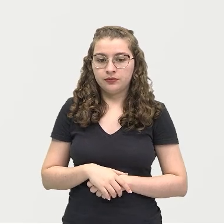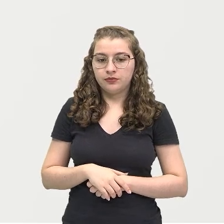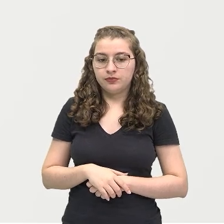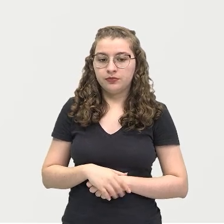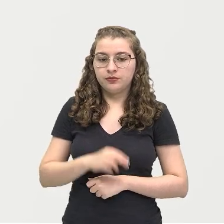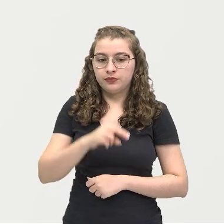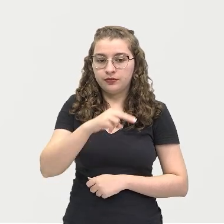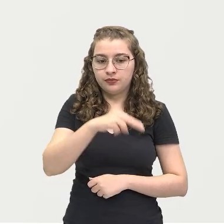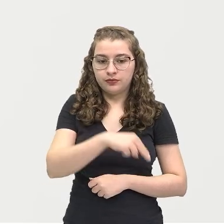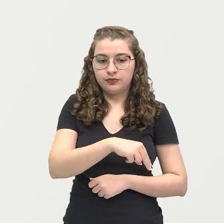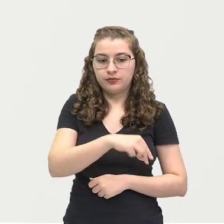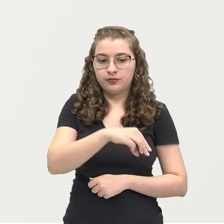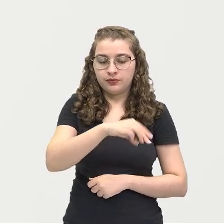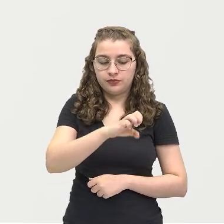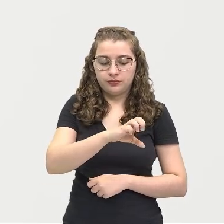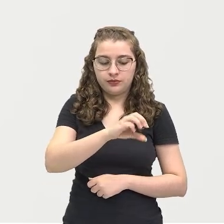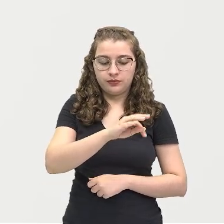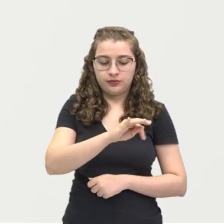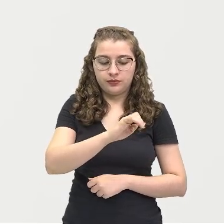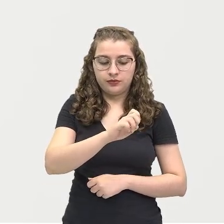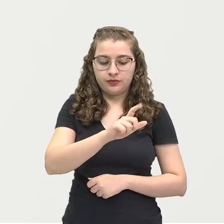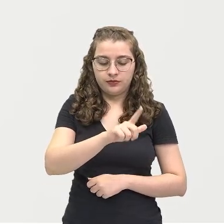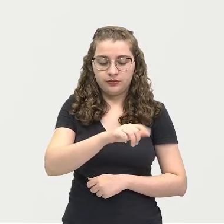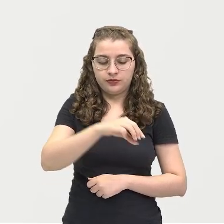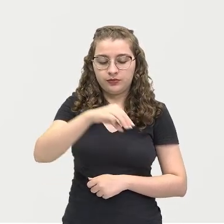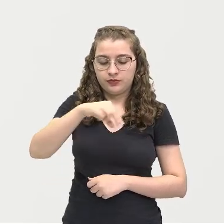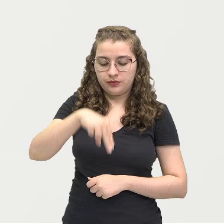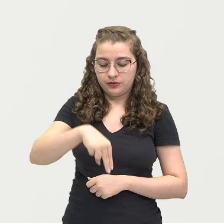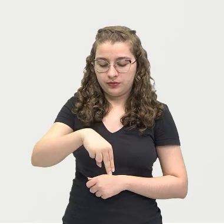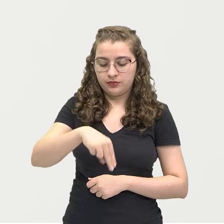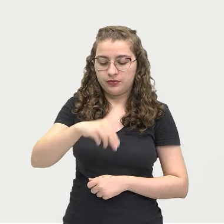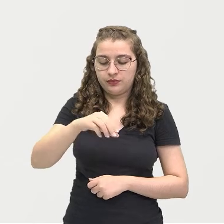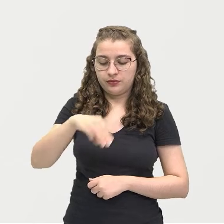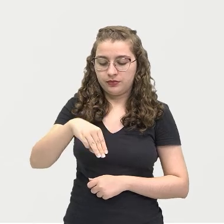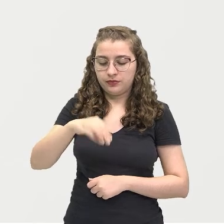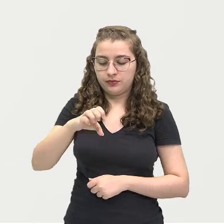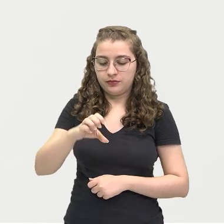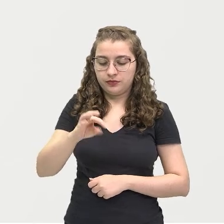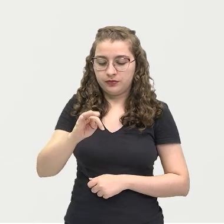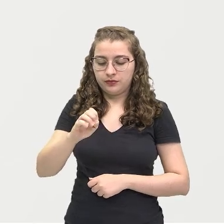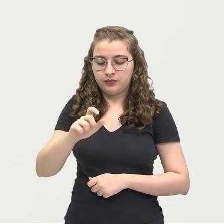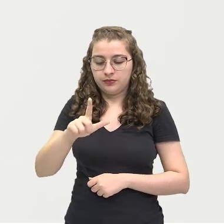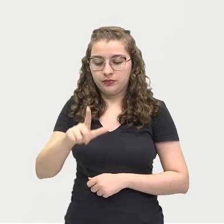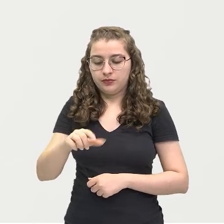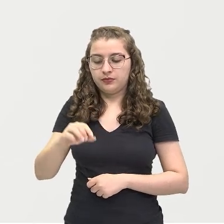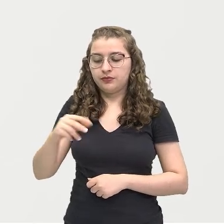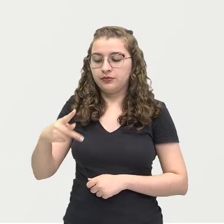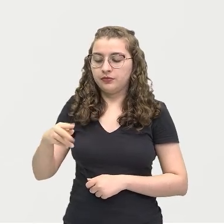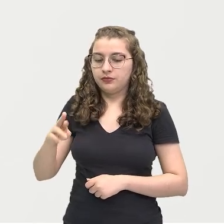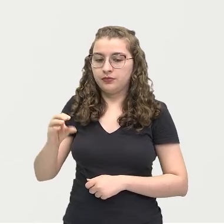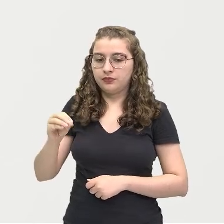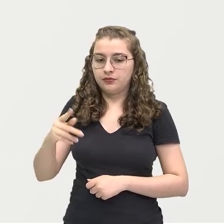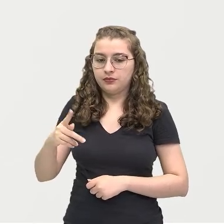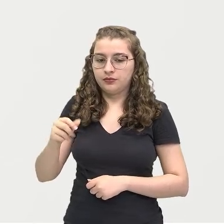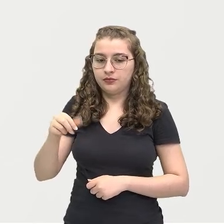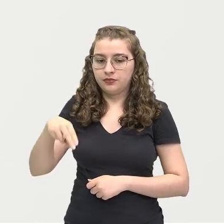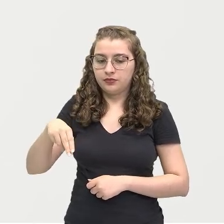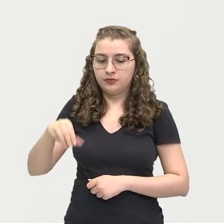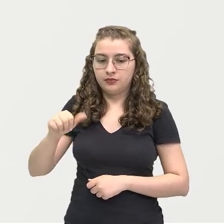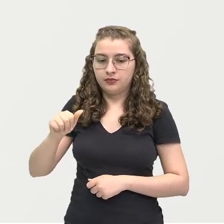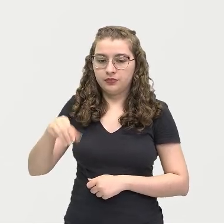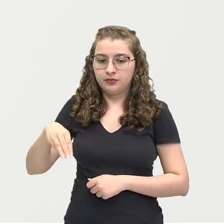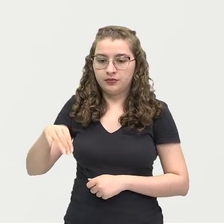N-metil, propanamida. Certo? Então, as aminas, só para recapitular, as aminas,